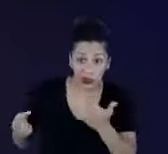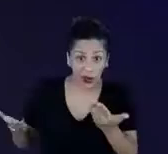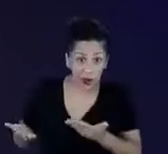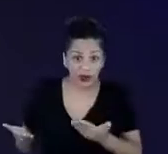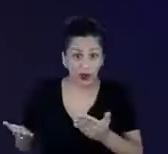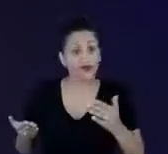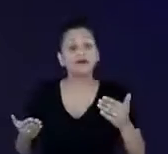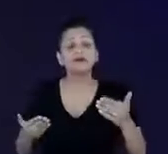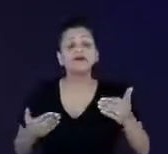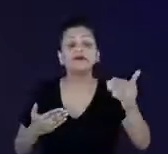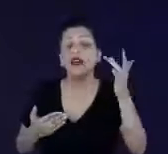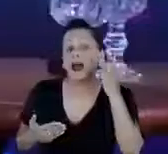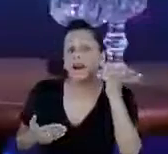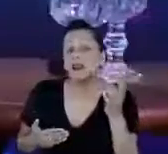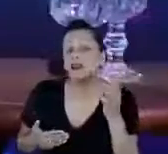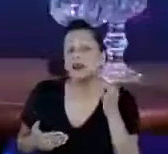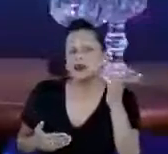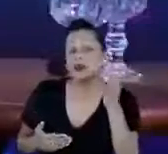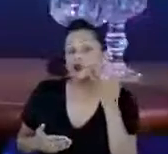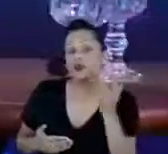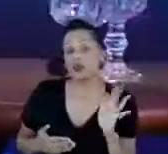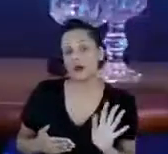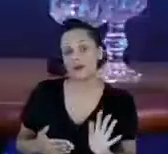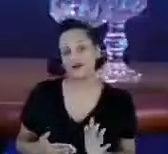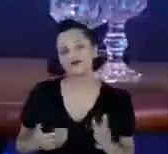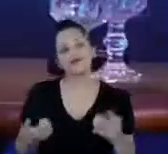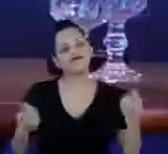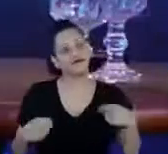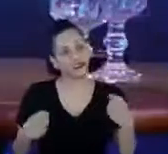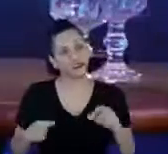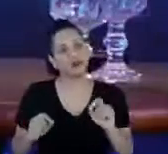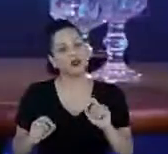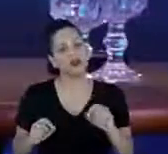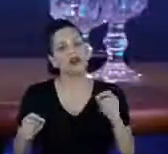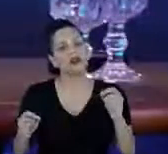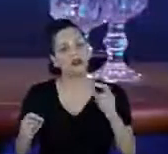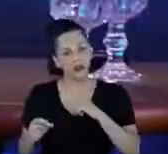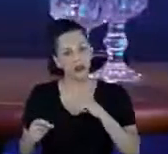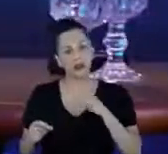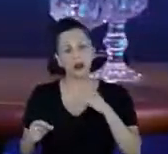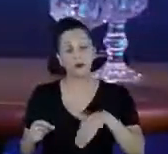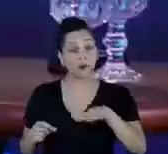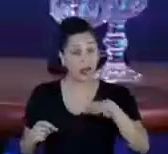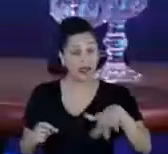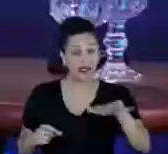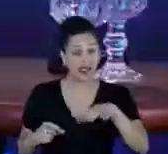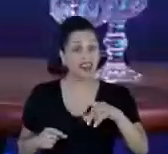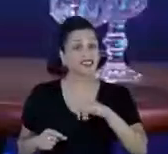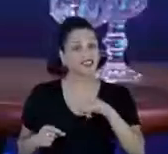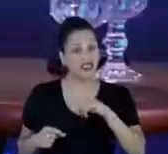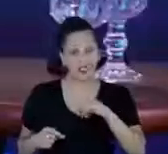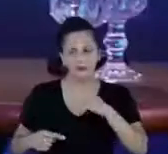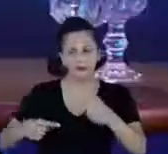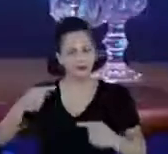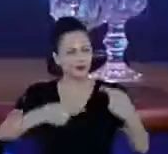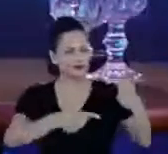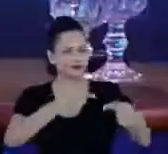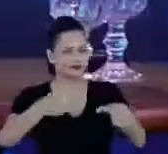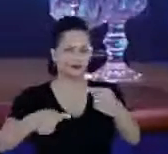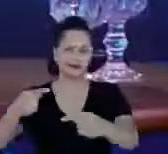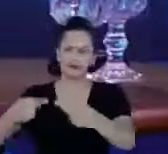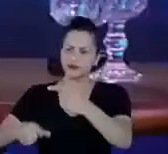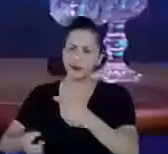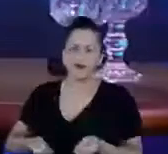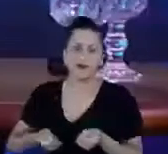né e sim a gente deveria né é pedir para o quanto mais setores estiver que sejam competitivos e que tem